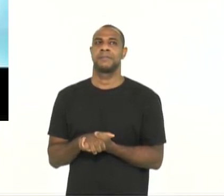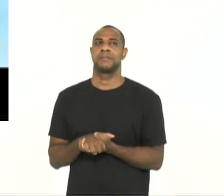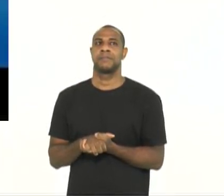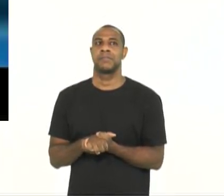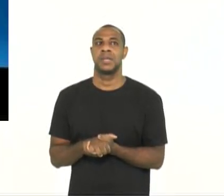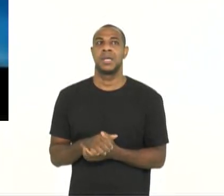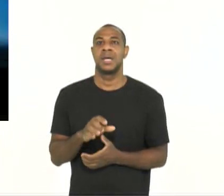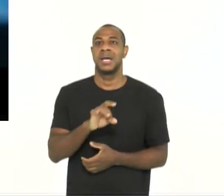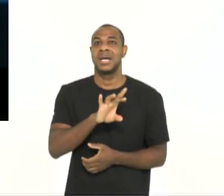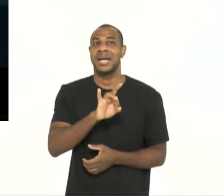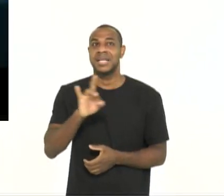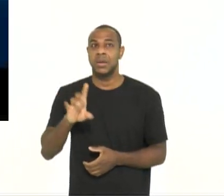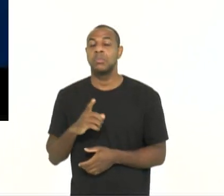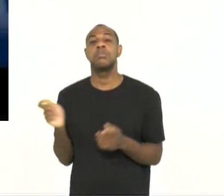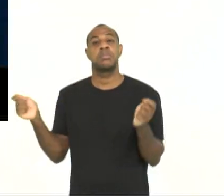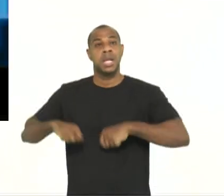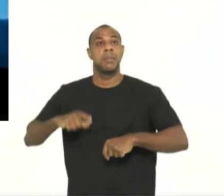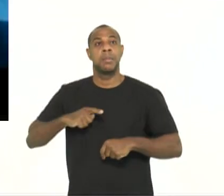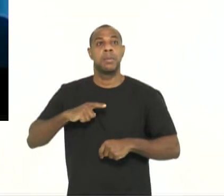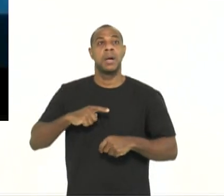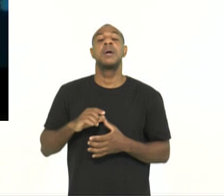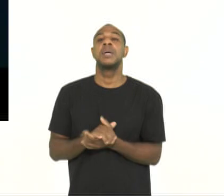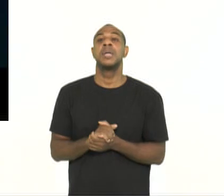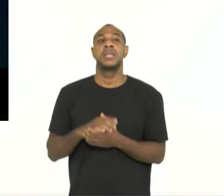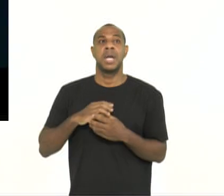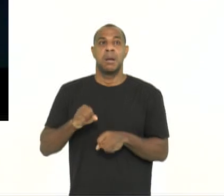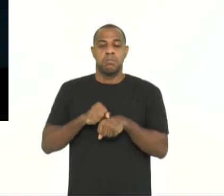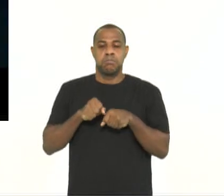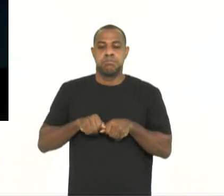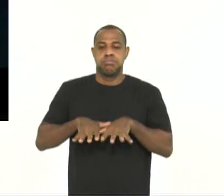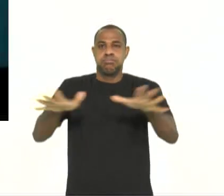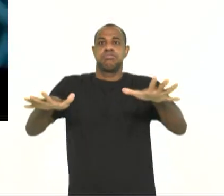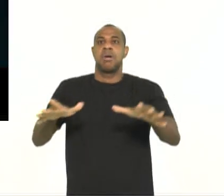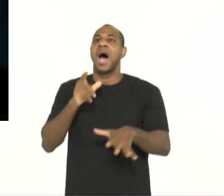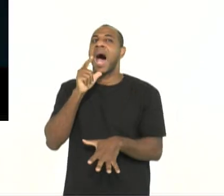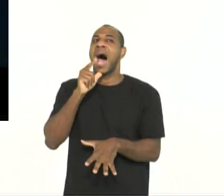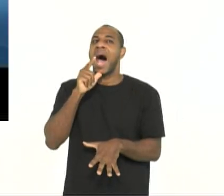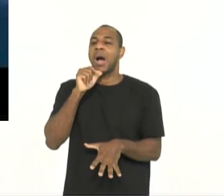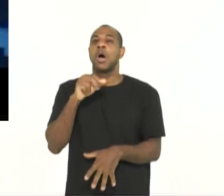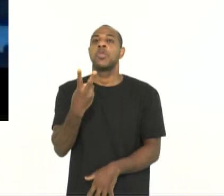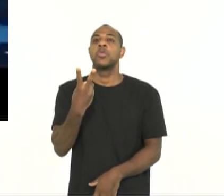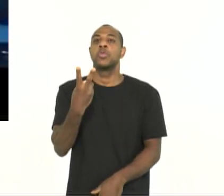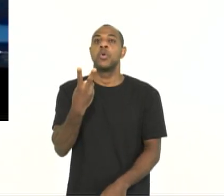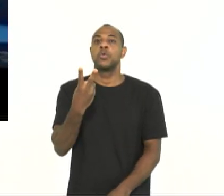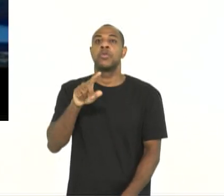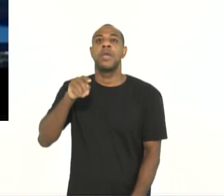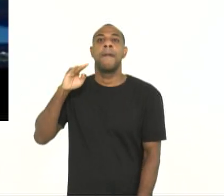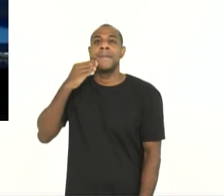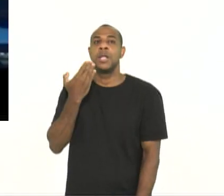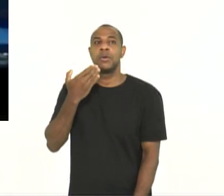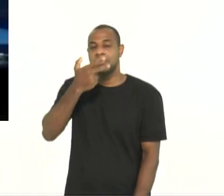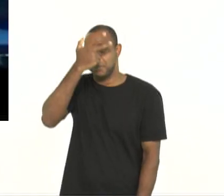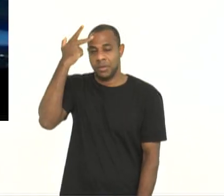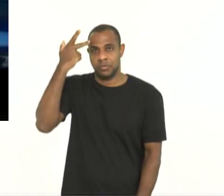Cada uma capaz de abastecer 2,5 milhões de habitantes.